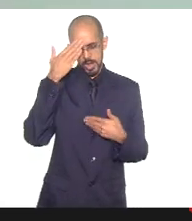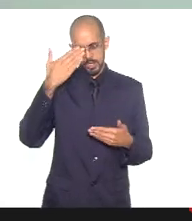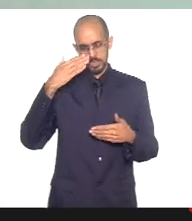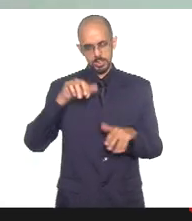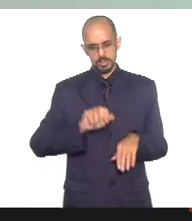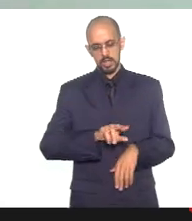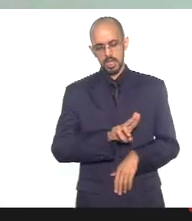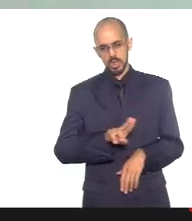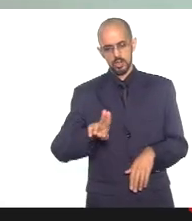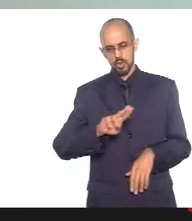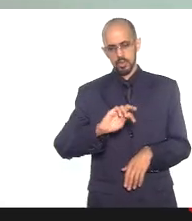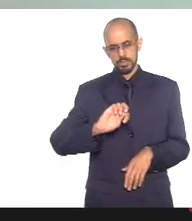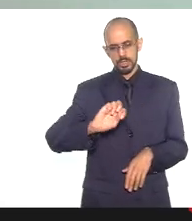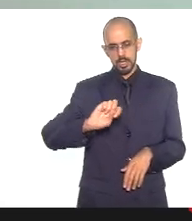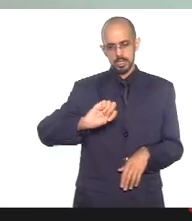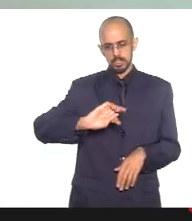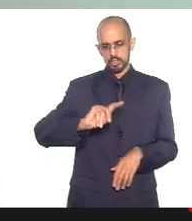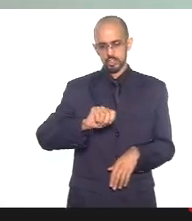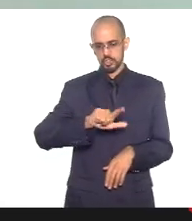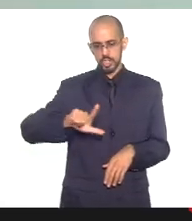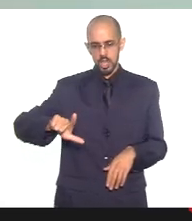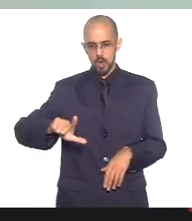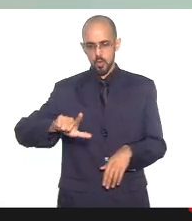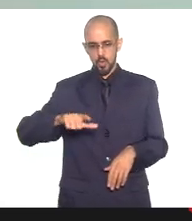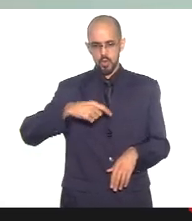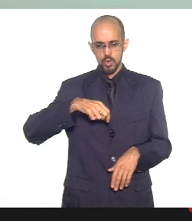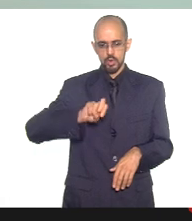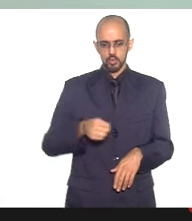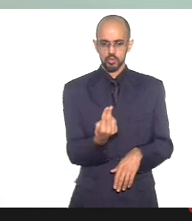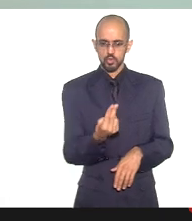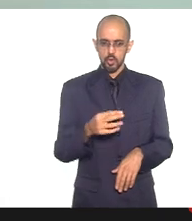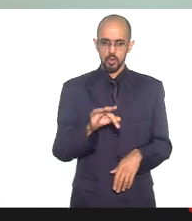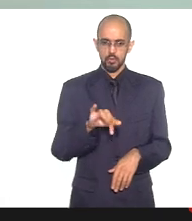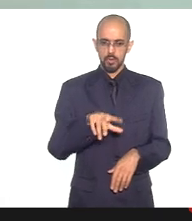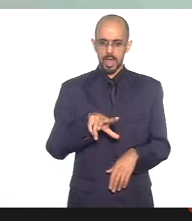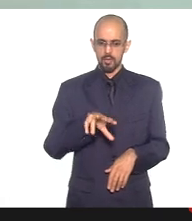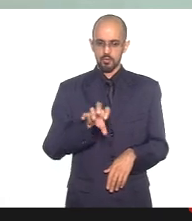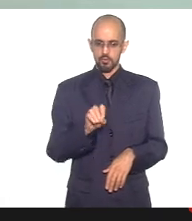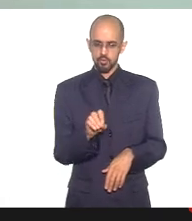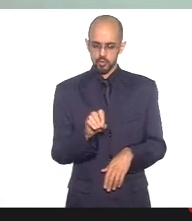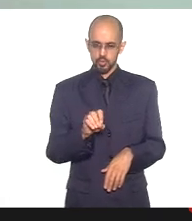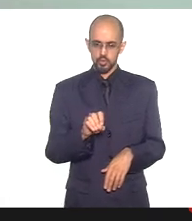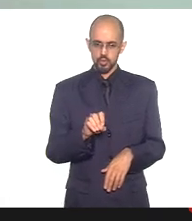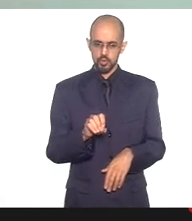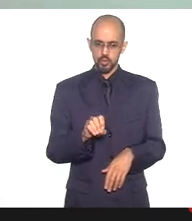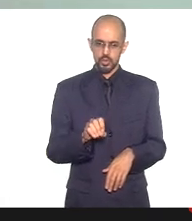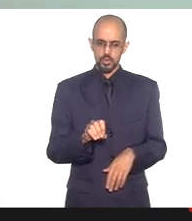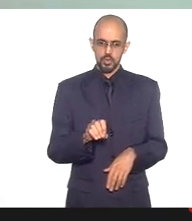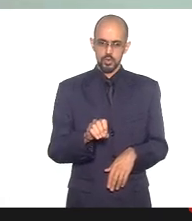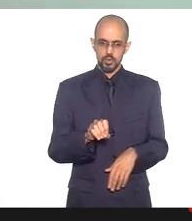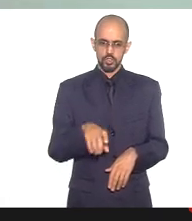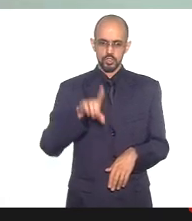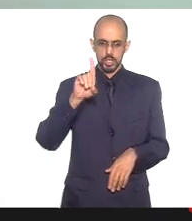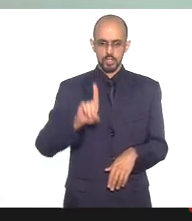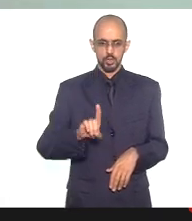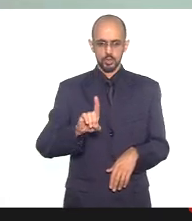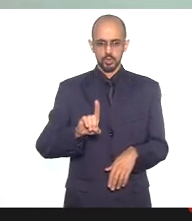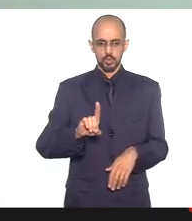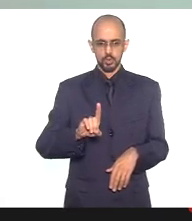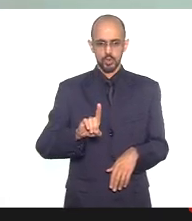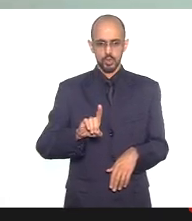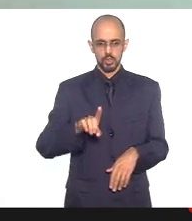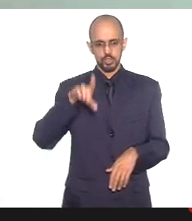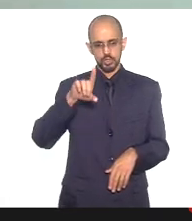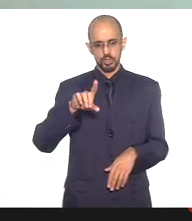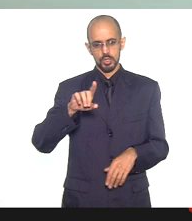Shell, enfim, sou Flávio Rodrigues, diretor de Relações Corporativas. Vou estar aqui acompanhado de mais